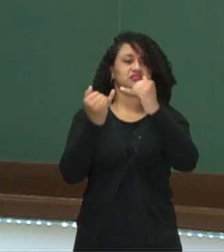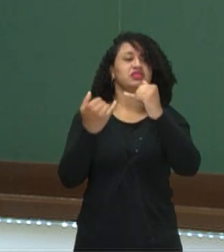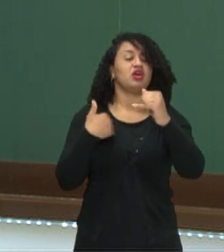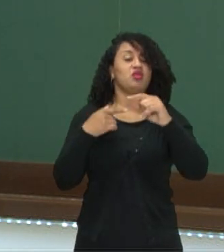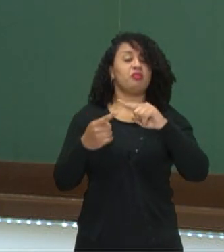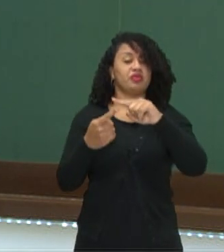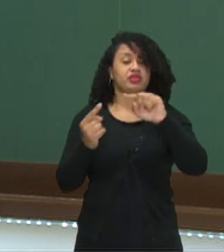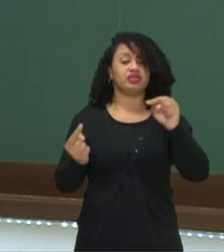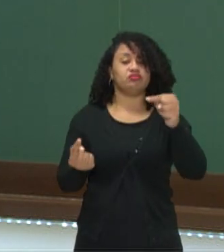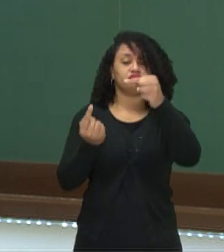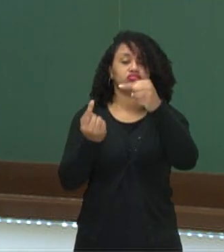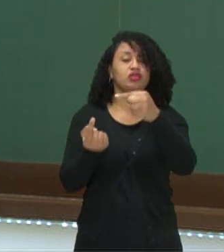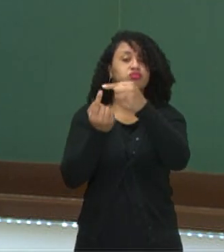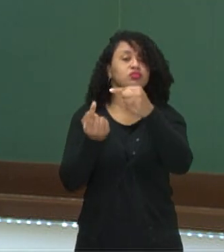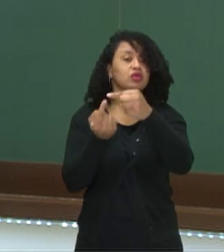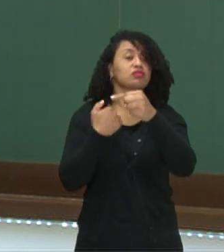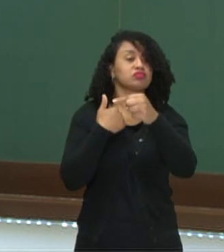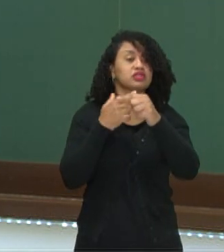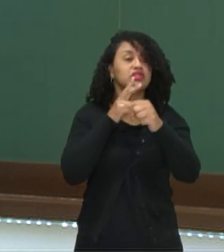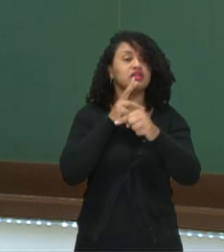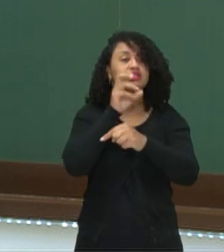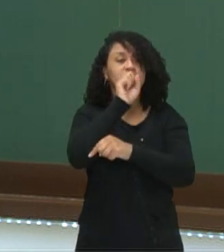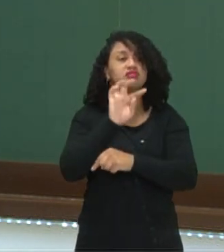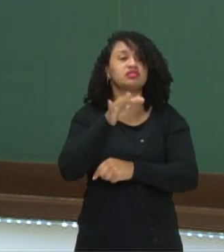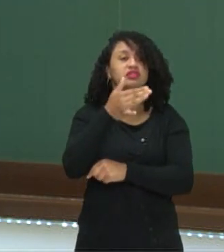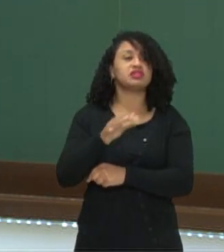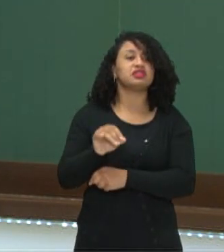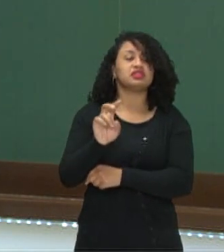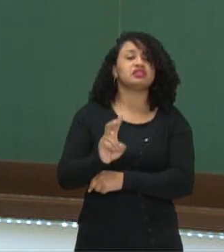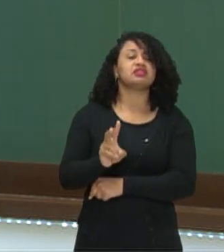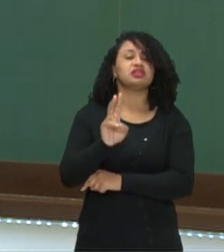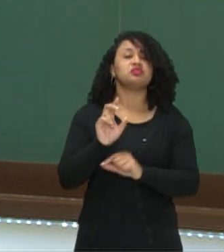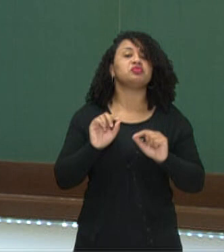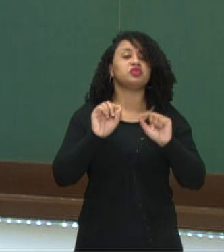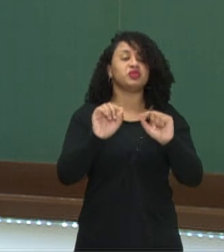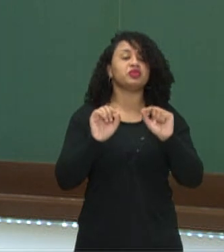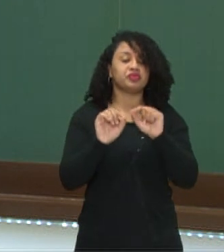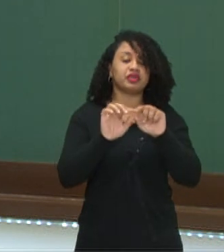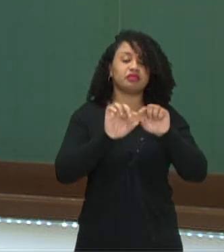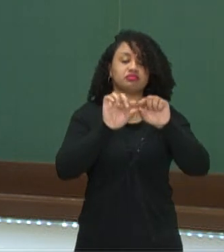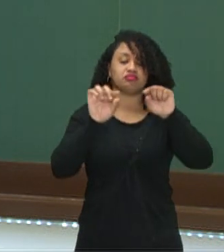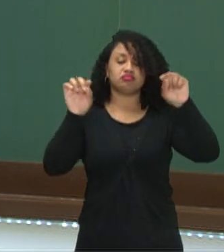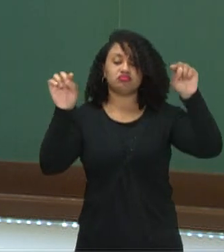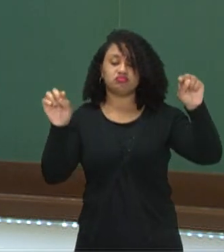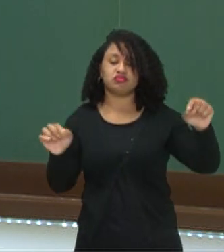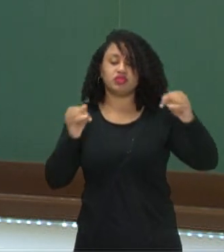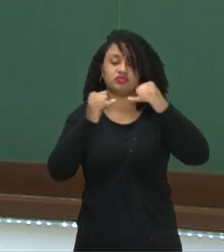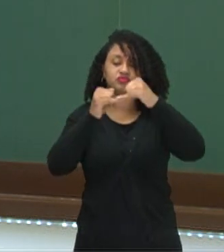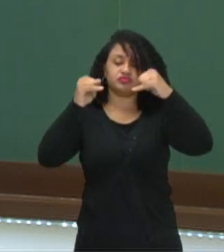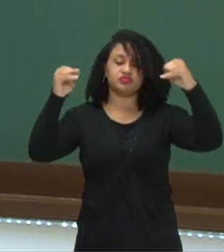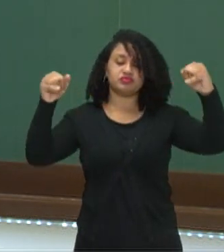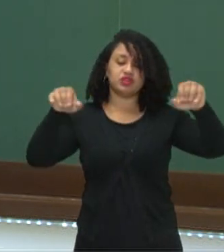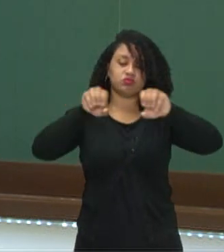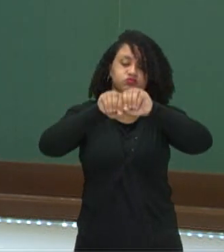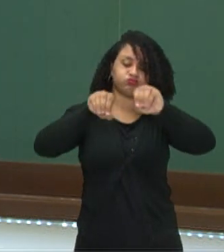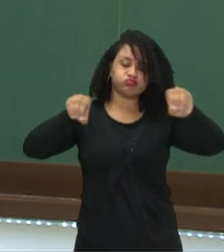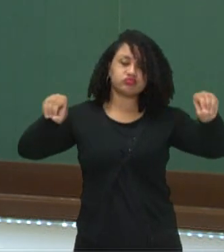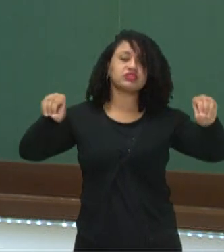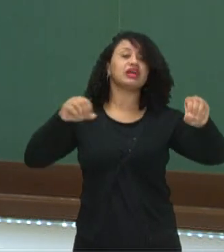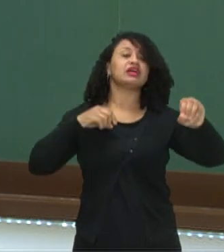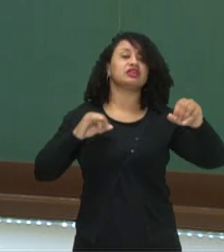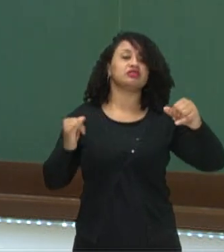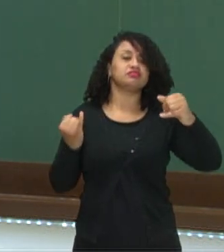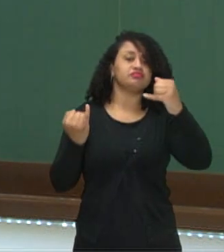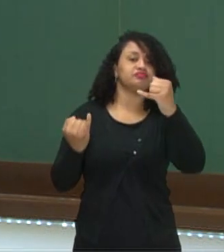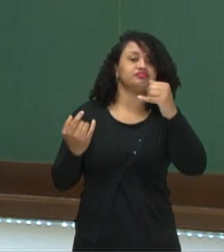aqui. E aqui você tem essa força de tração, que ela está sempre ao longo da corda e atua sempre nas